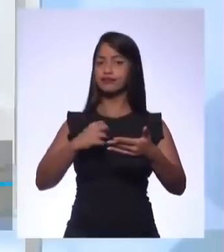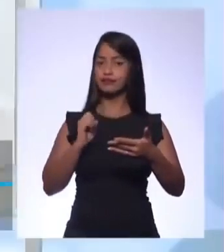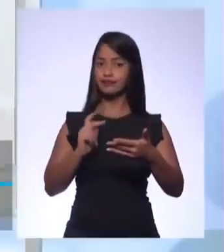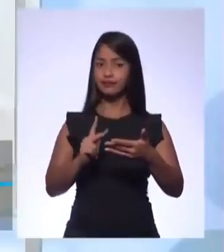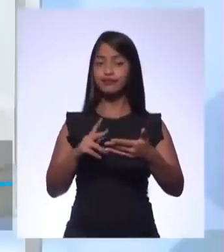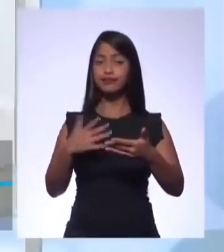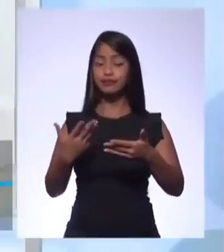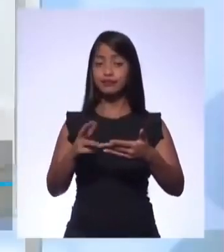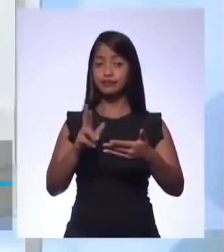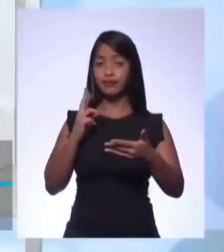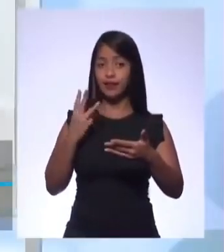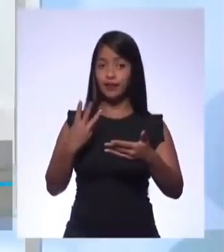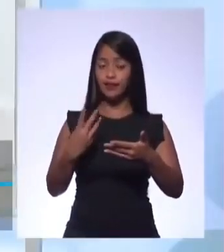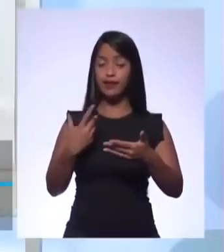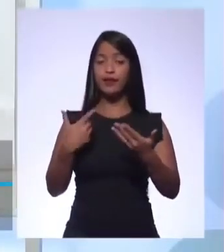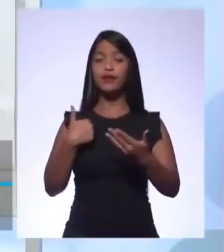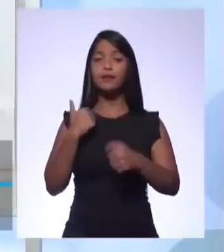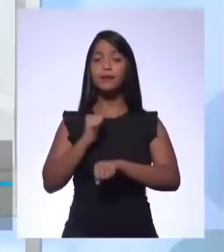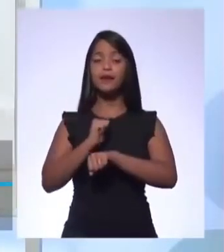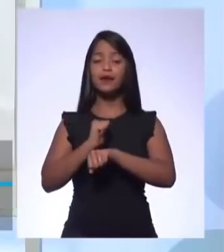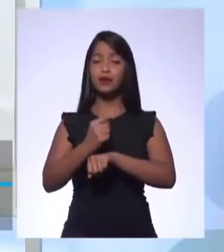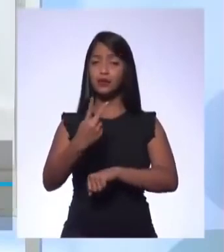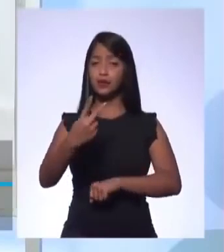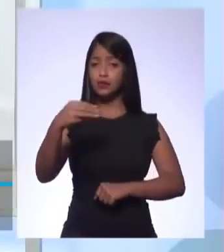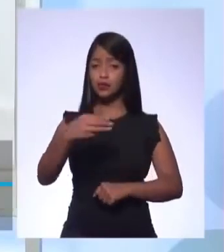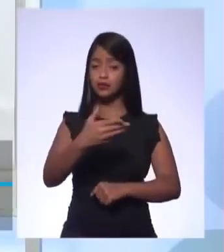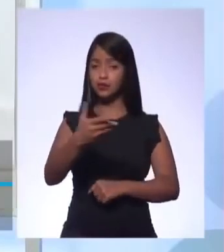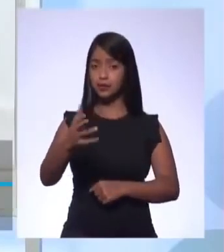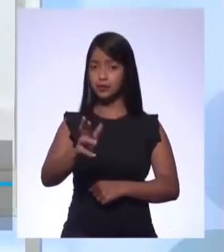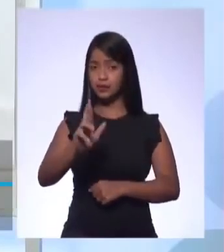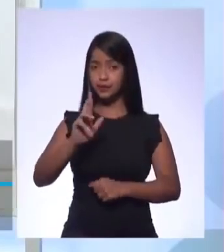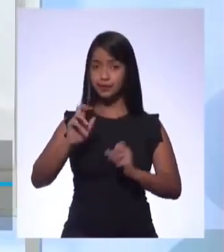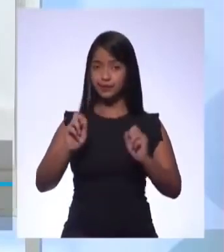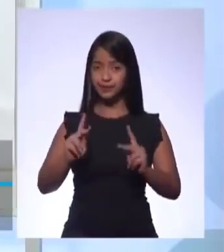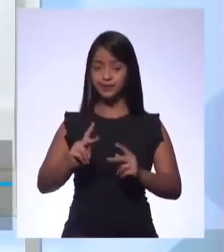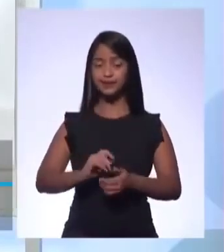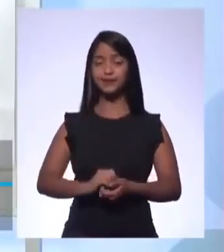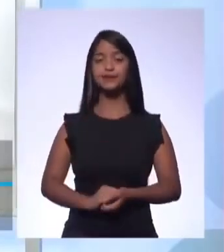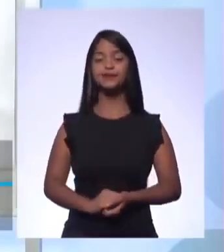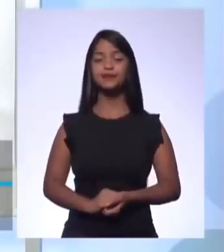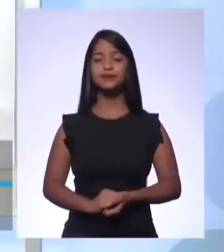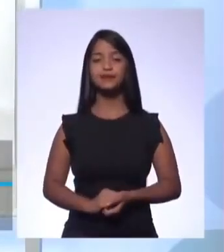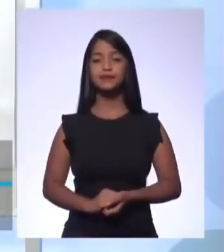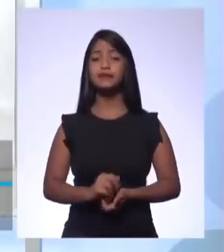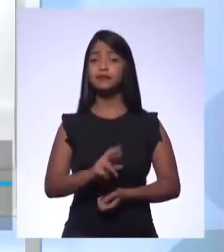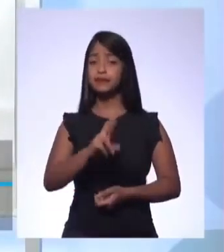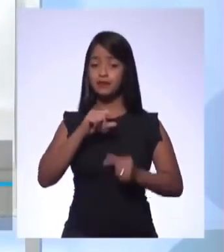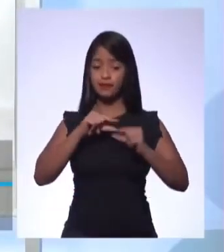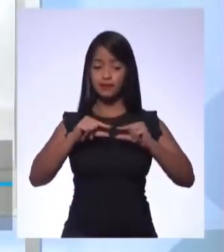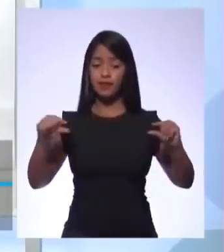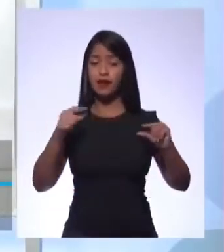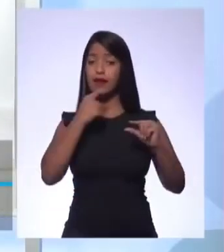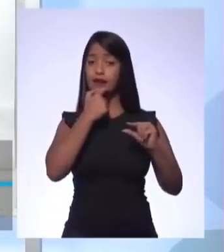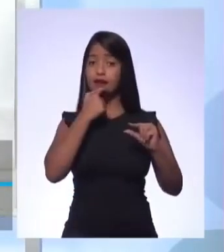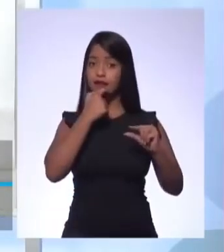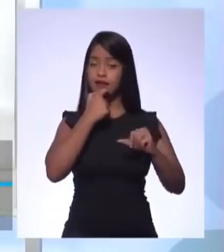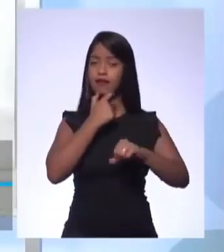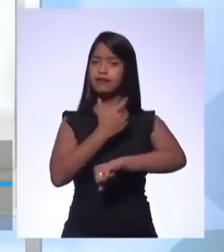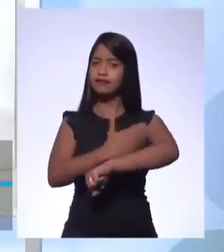são 3 respostas, eu vou dar 2 minutinhos para vocês responderem. In English, please.